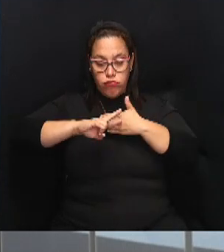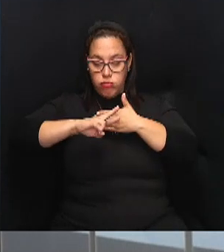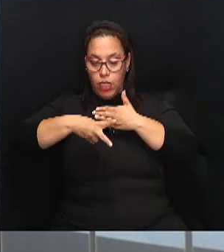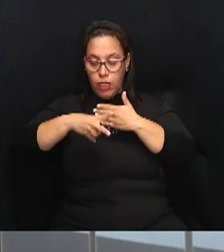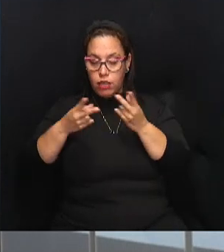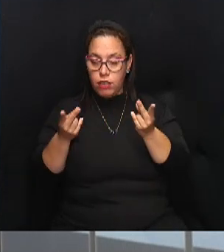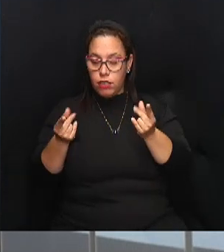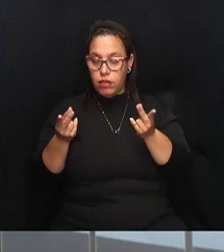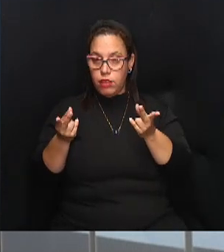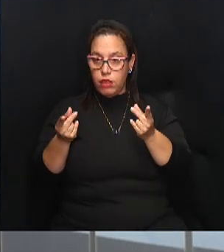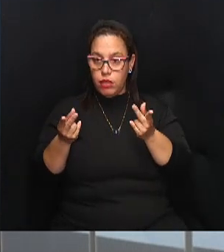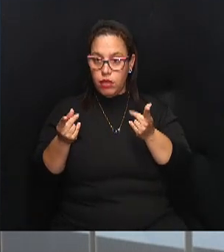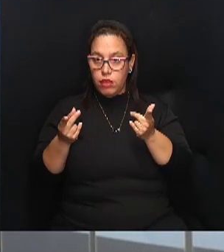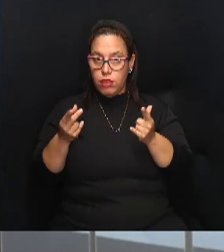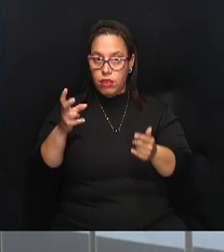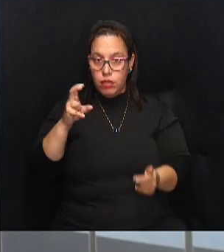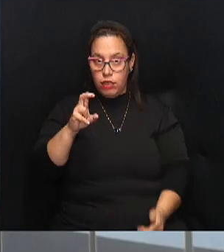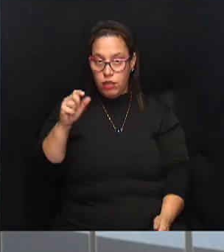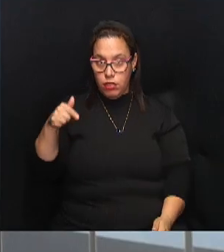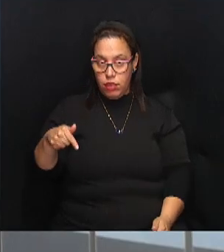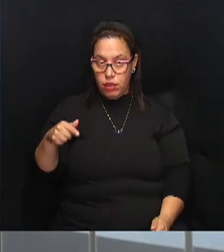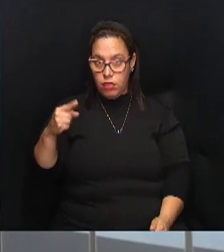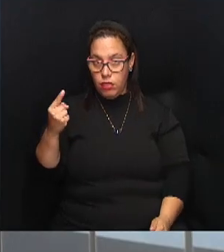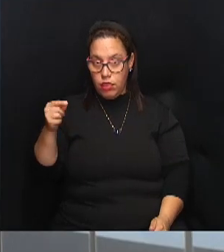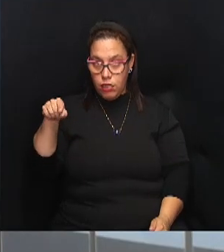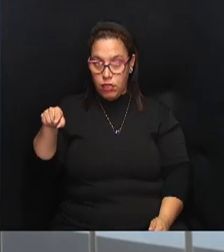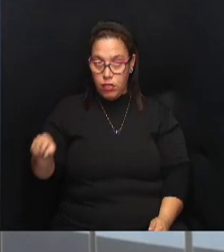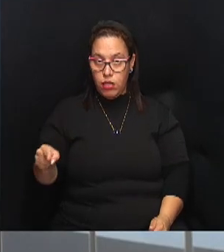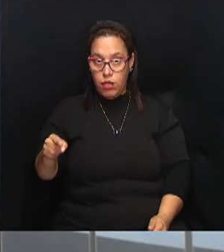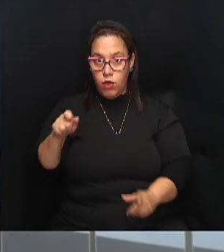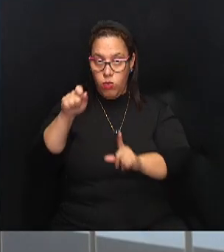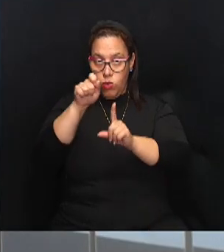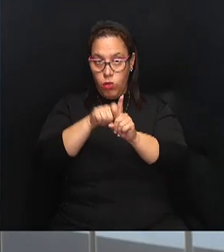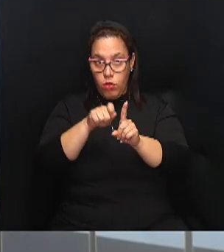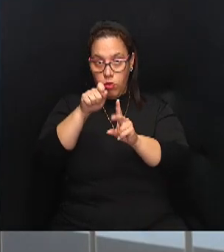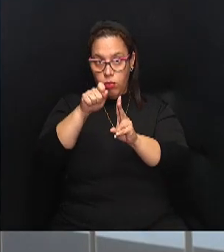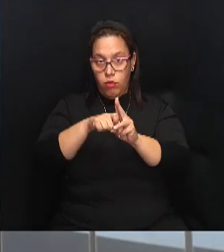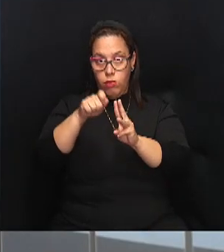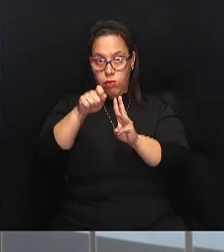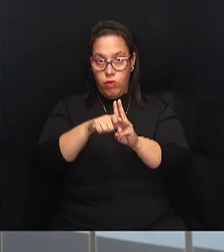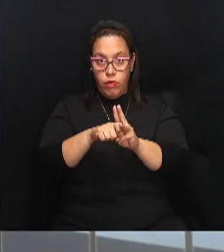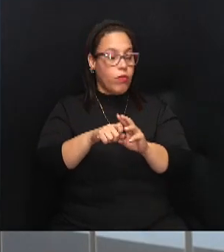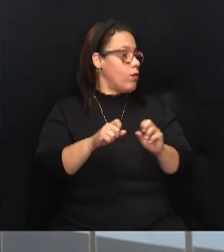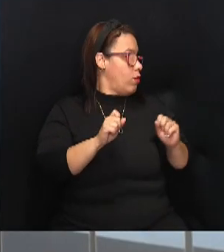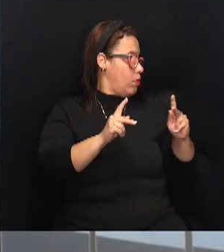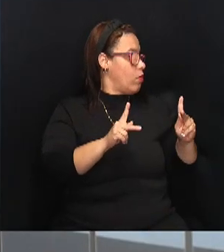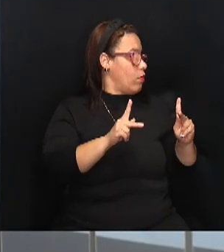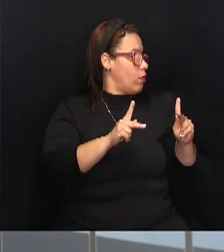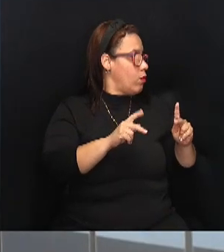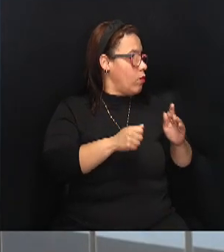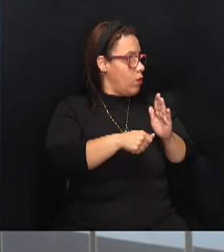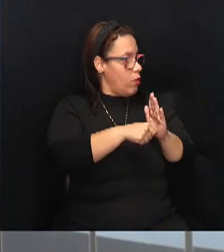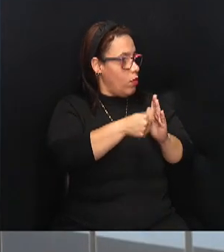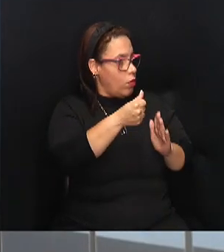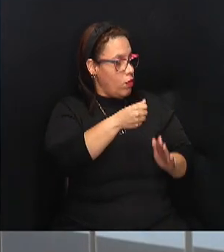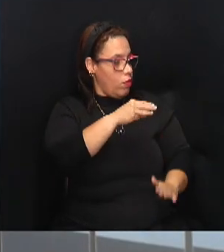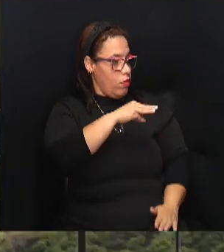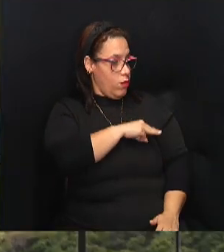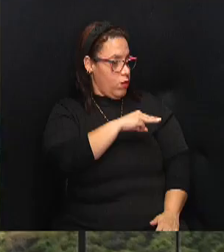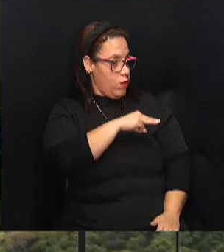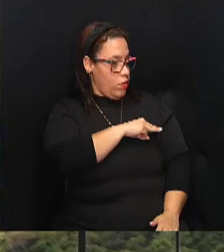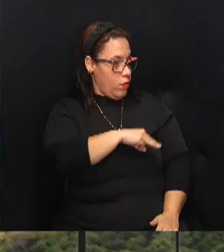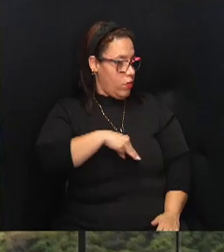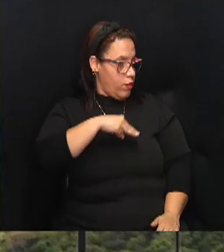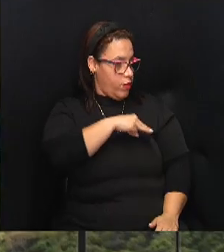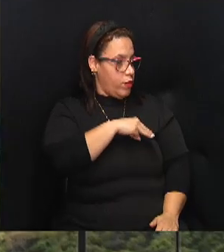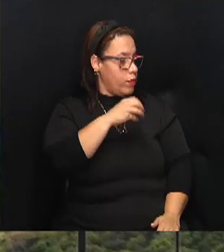orçamento de 571 mil por mês. Sobre esta primeira missão, então, Igor, eu quero